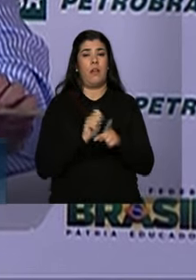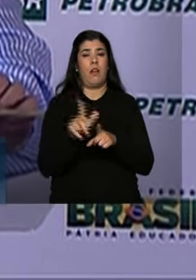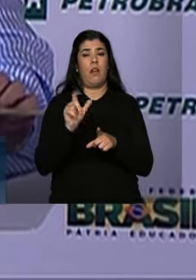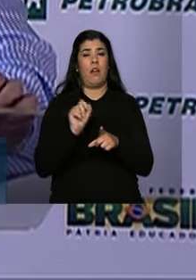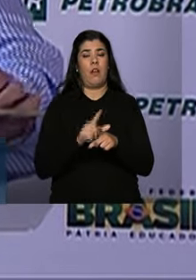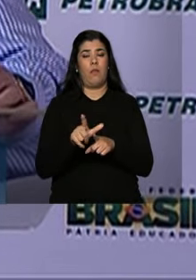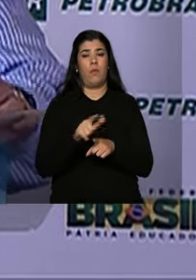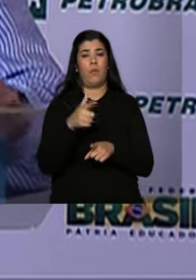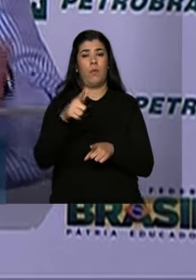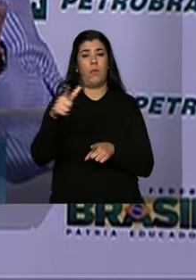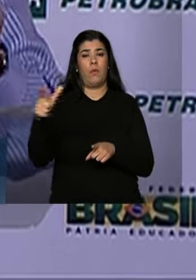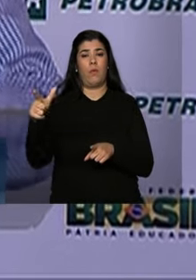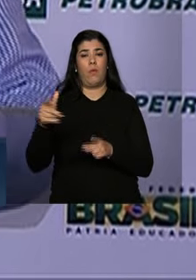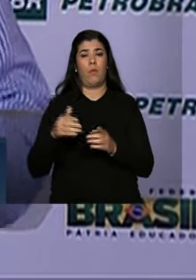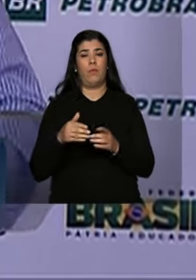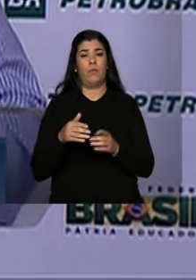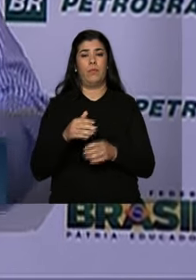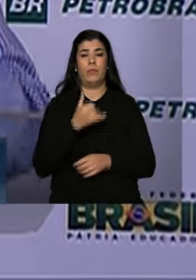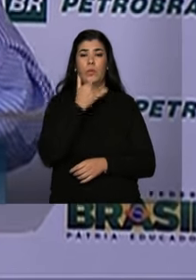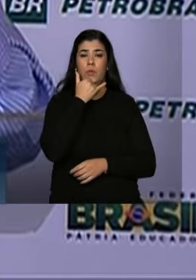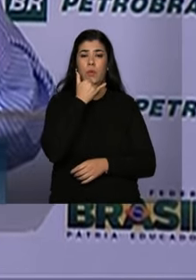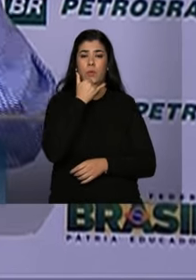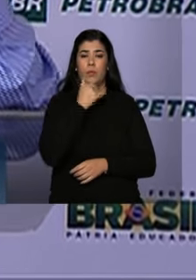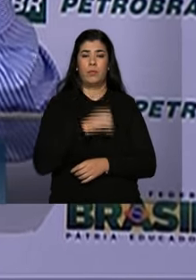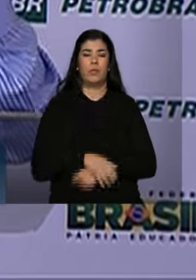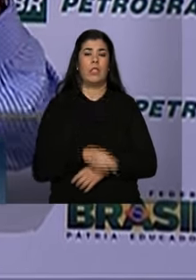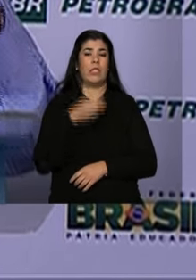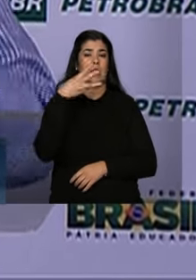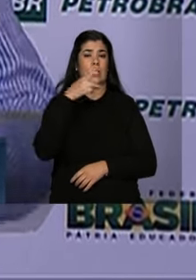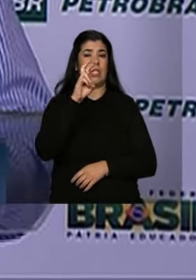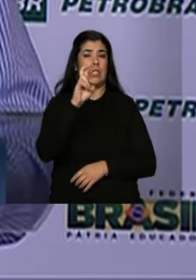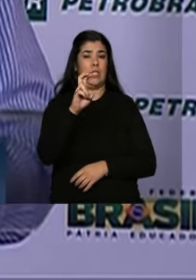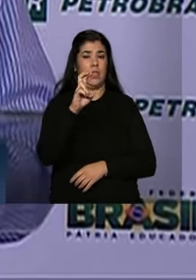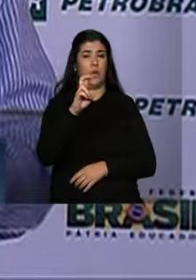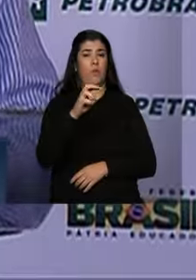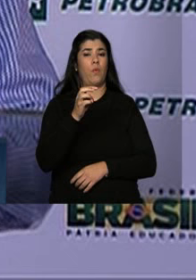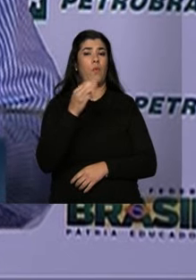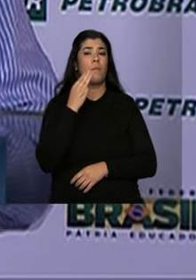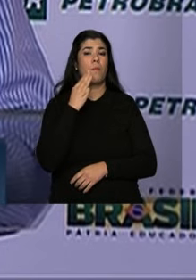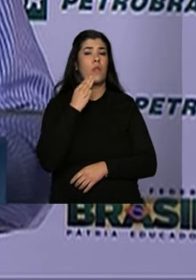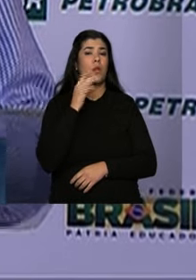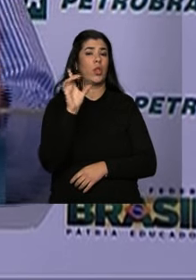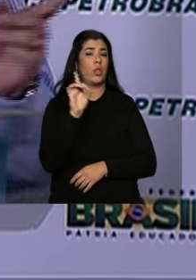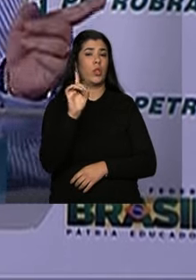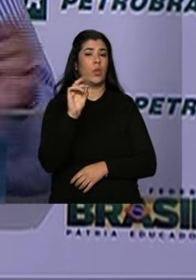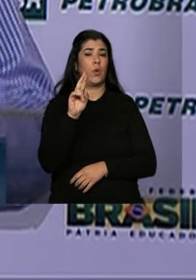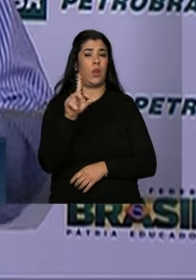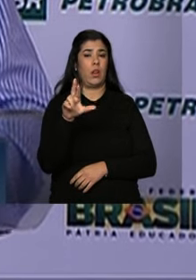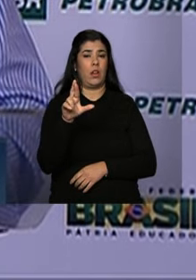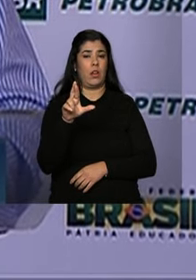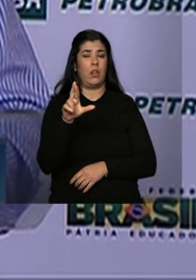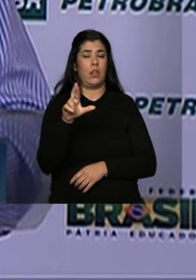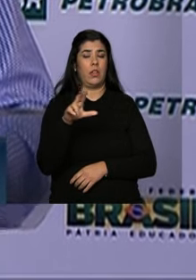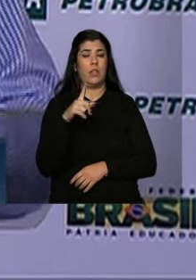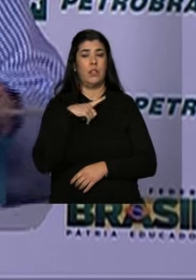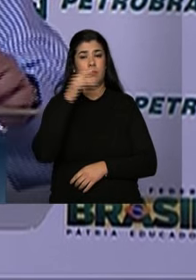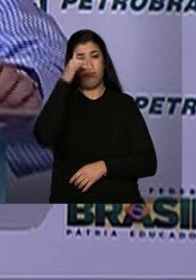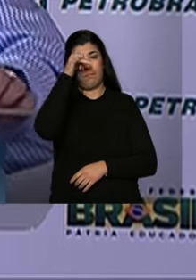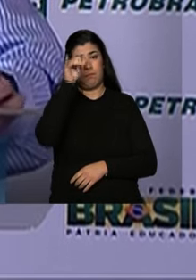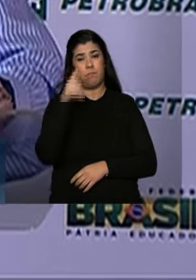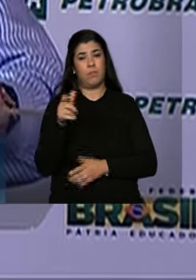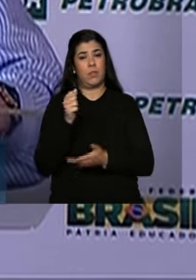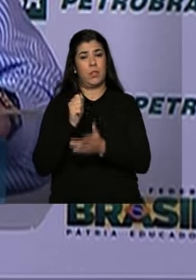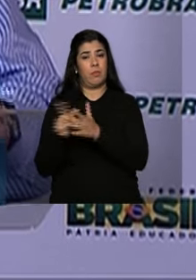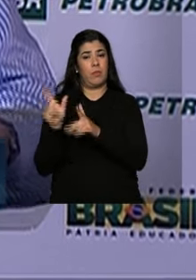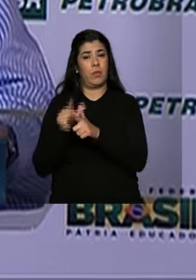embarcações. Perdão, US$ 35 milhões, mais de R$ 100 milhões por ano. Com esses dois e outros 5 navios em